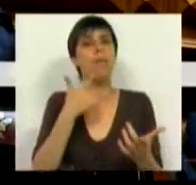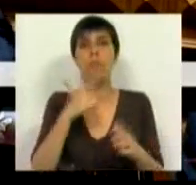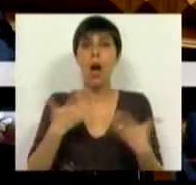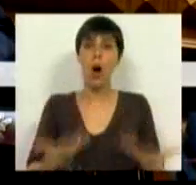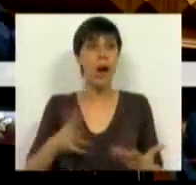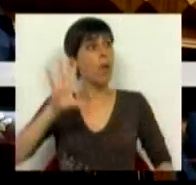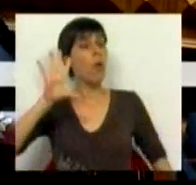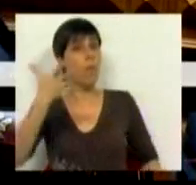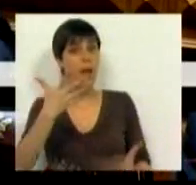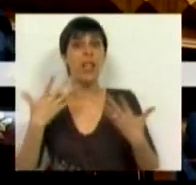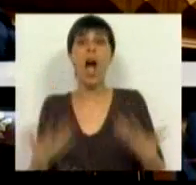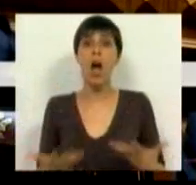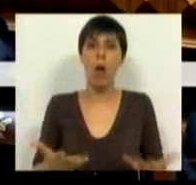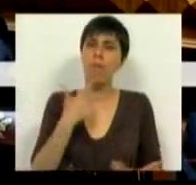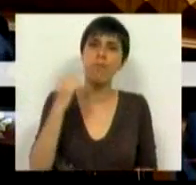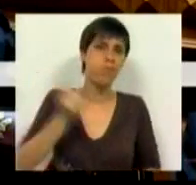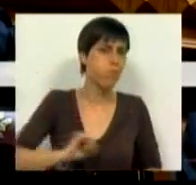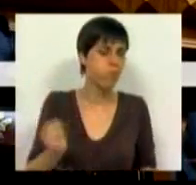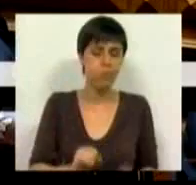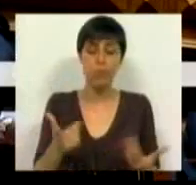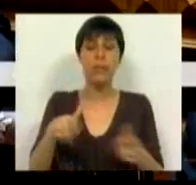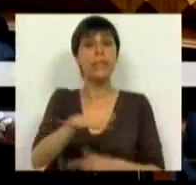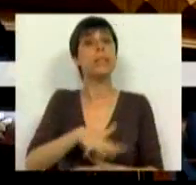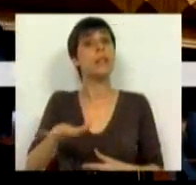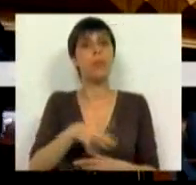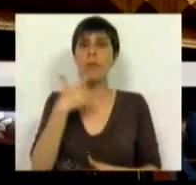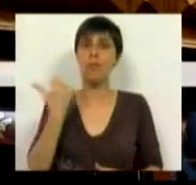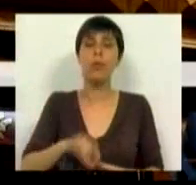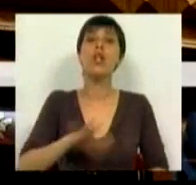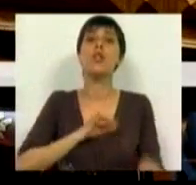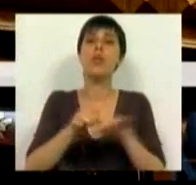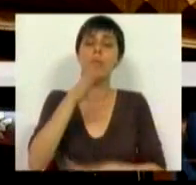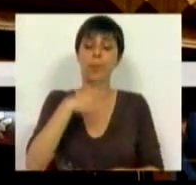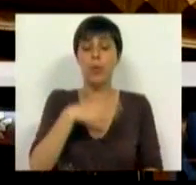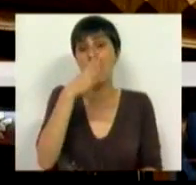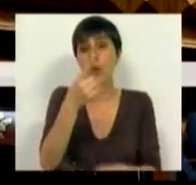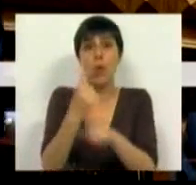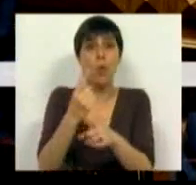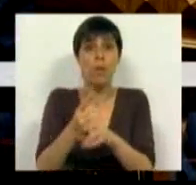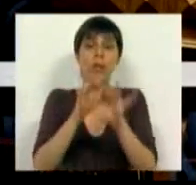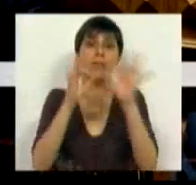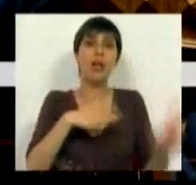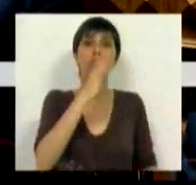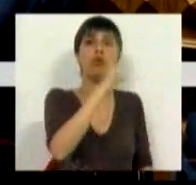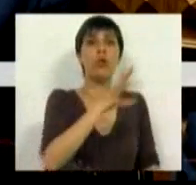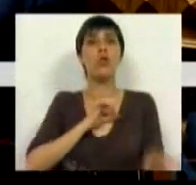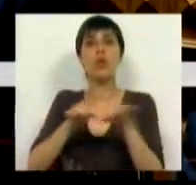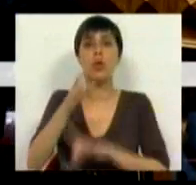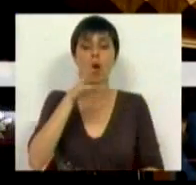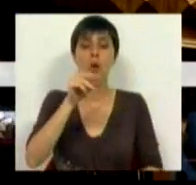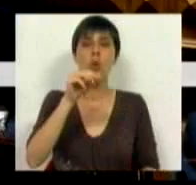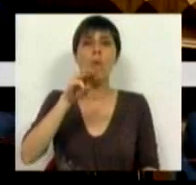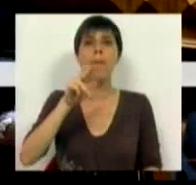neste país, neste momento e nestas circunstâncias. Senhor Deputado, eu digo-lhe assim o mesmo que disse ao Deputado